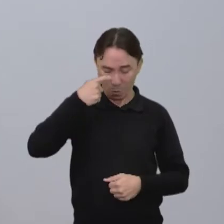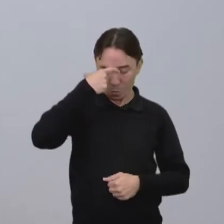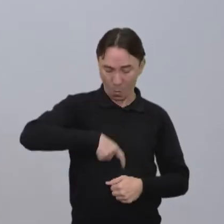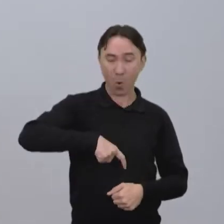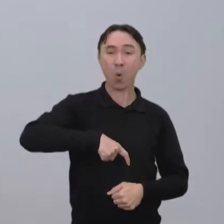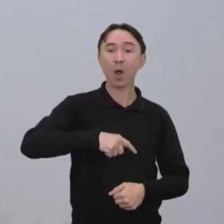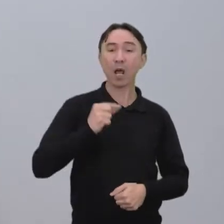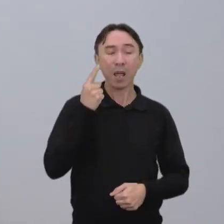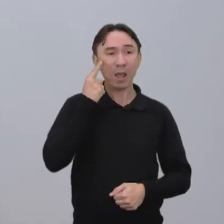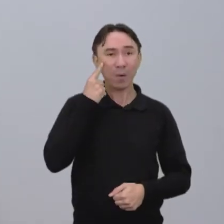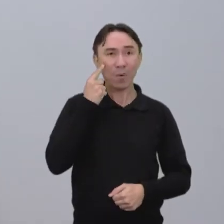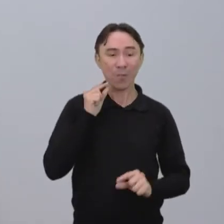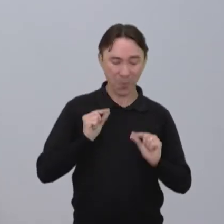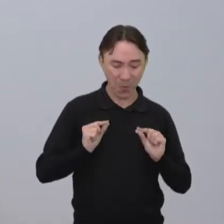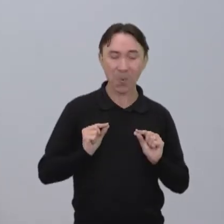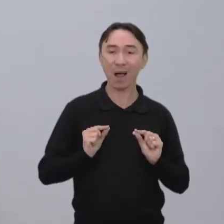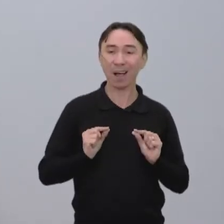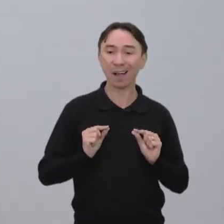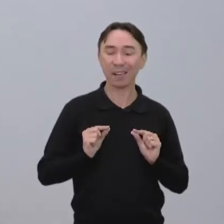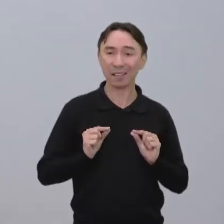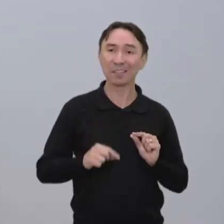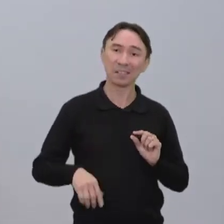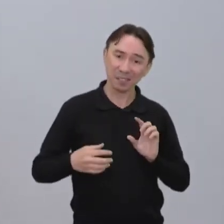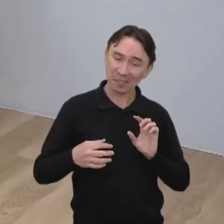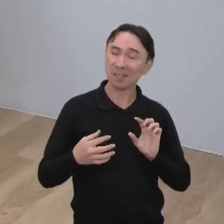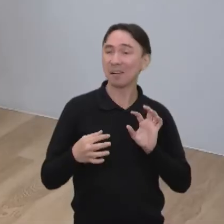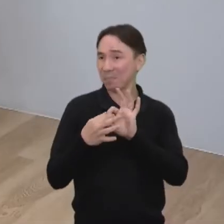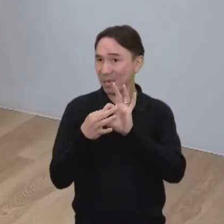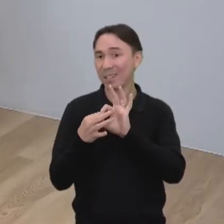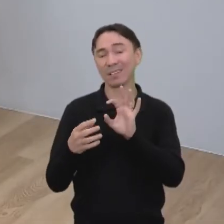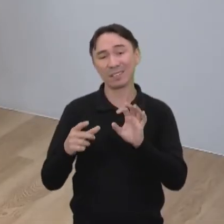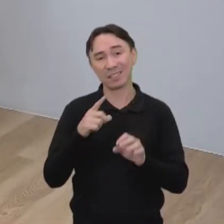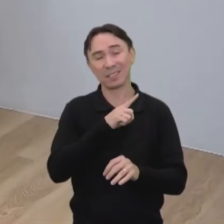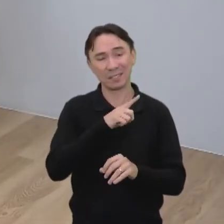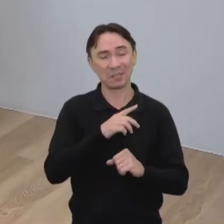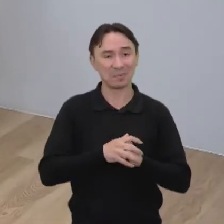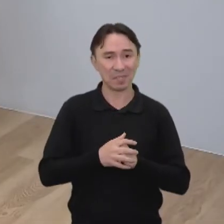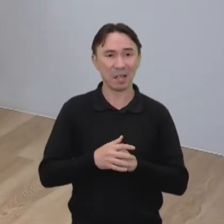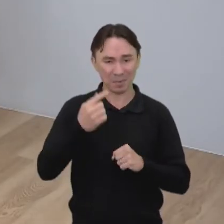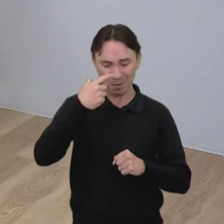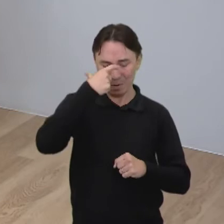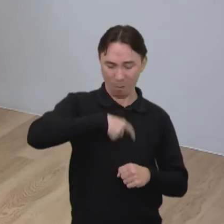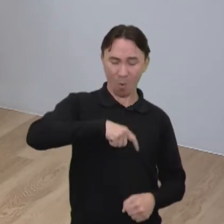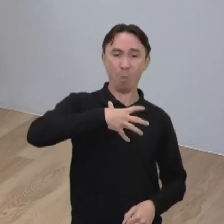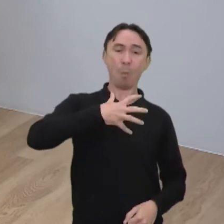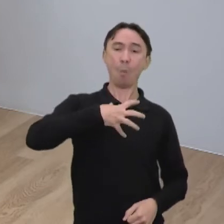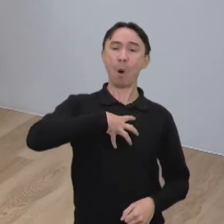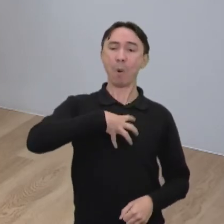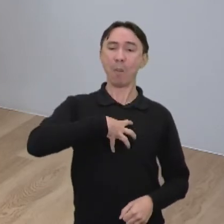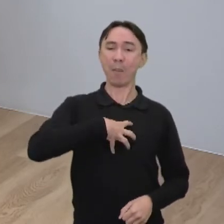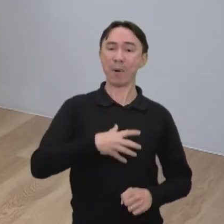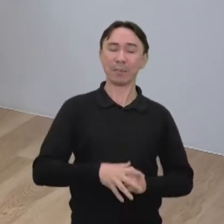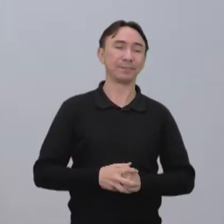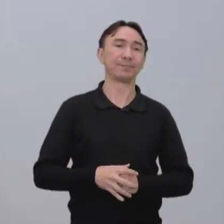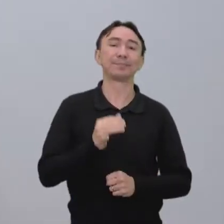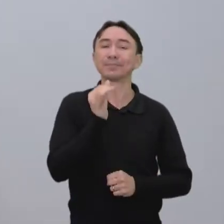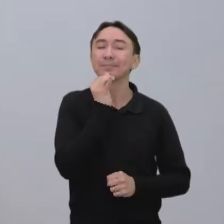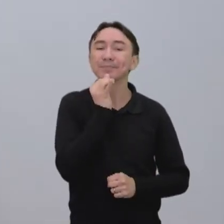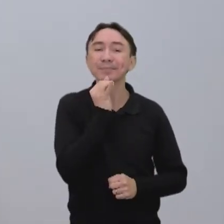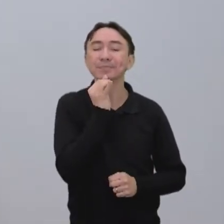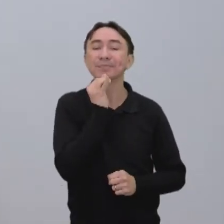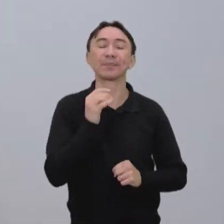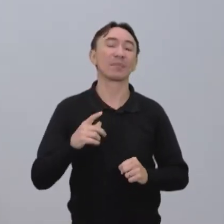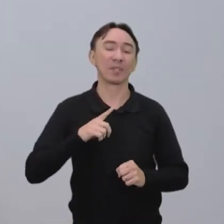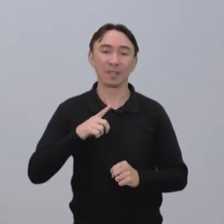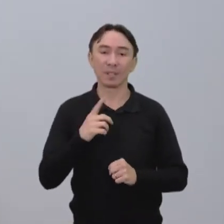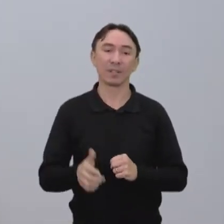indivíduo, tão profundamente conectados com processos identitários mesmo, sabe, Pri? Então, se a gente pegar aqui os transtornos